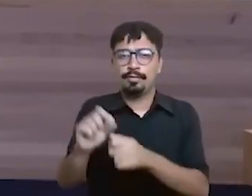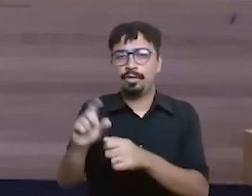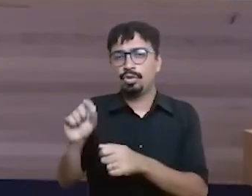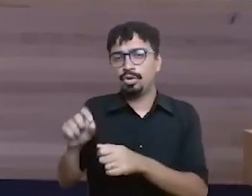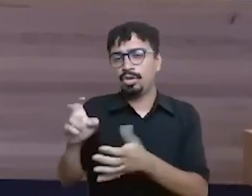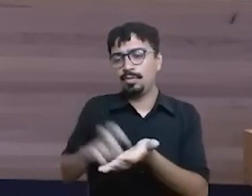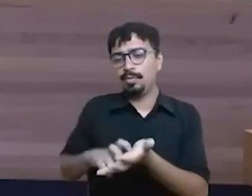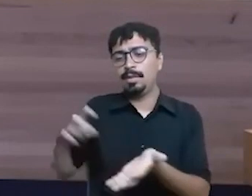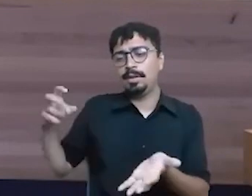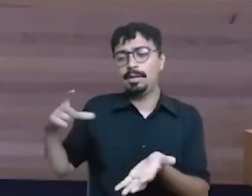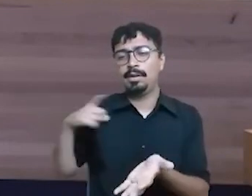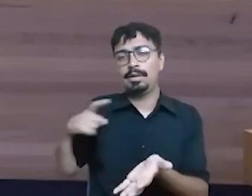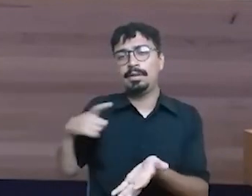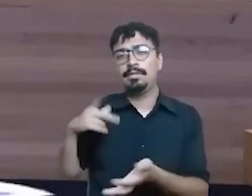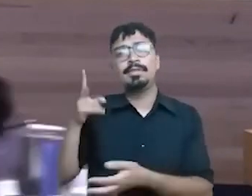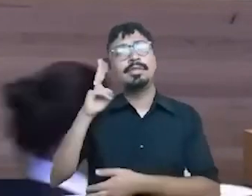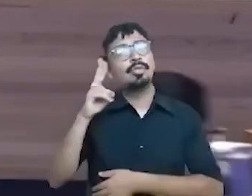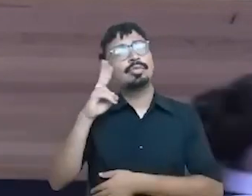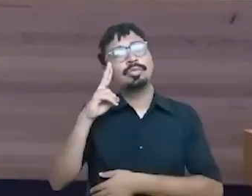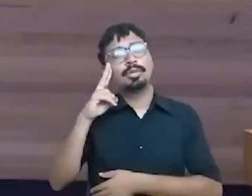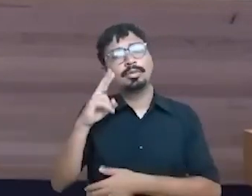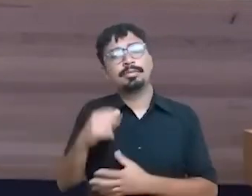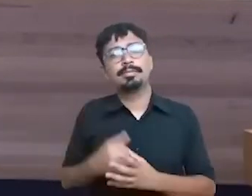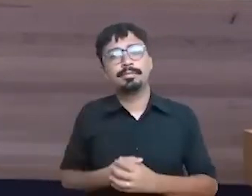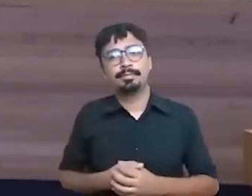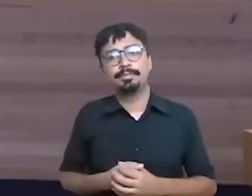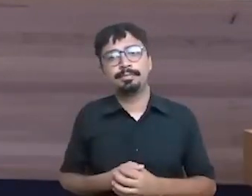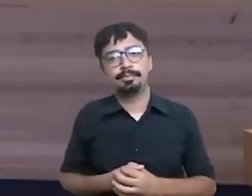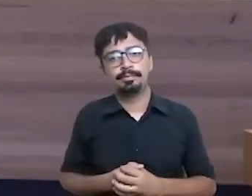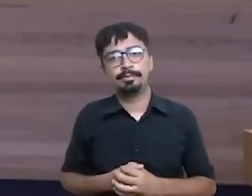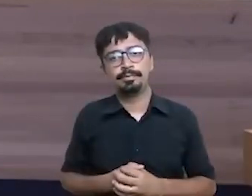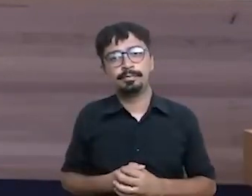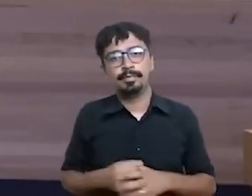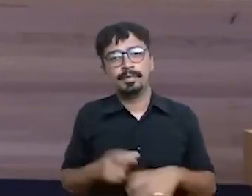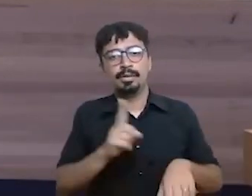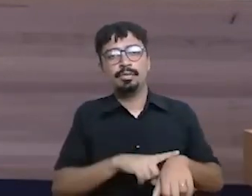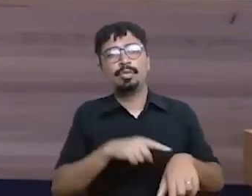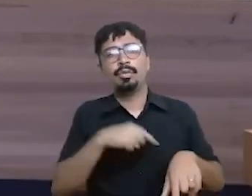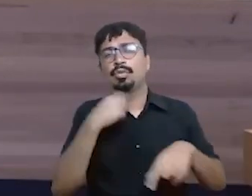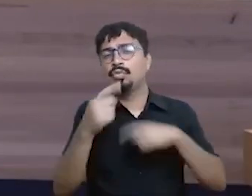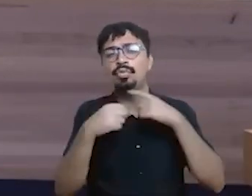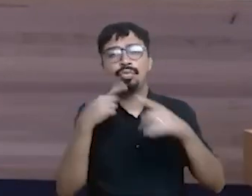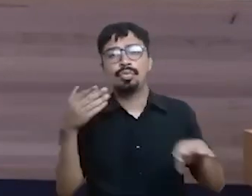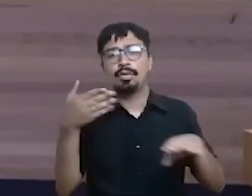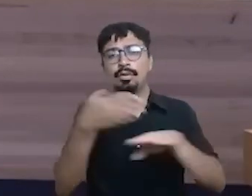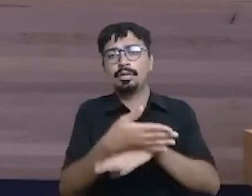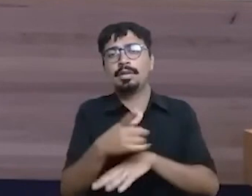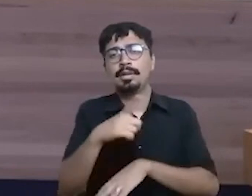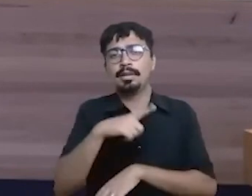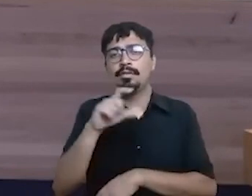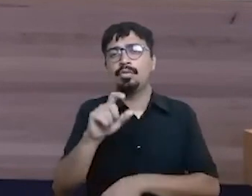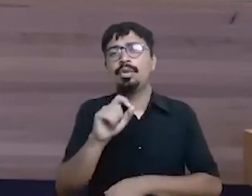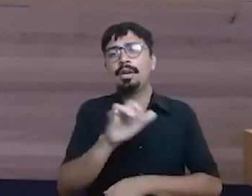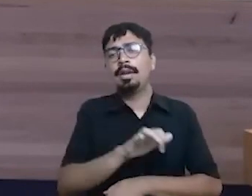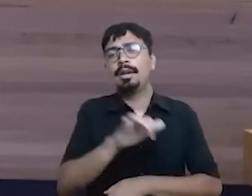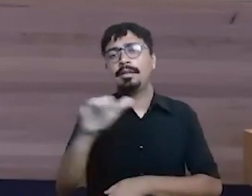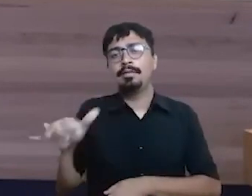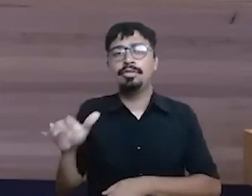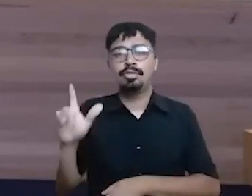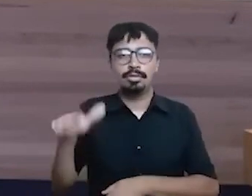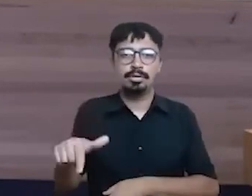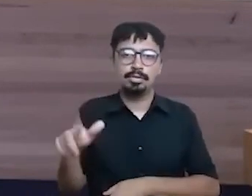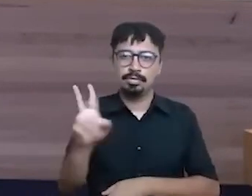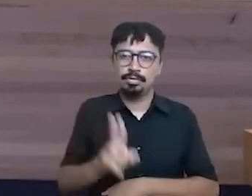da segunda-feira naquele momento vocês não puderam entrar e o senhor teve notícia através do do seu Ricardo Capelli e o senhor teve notícia